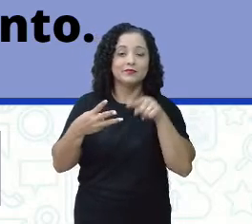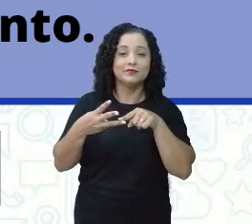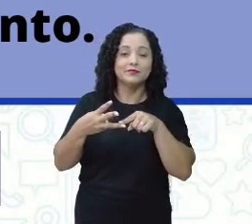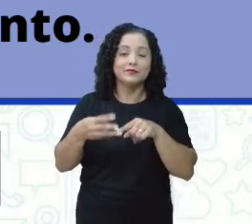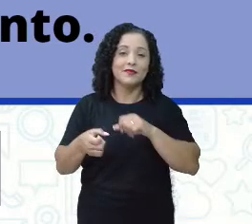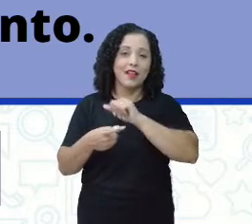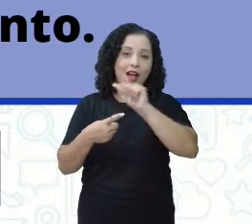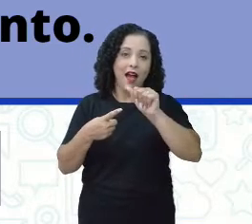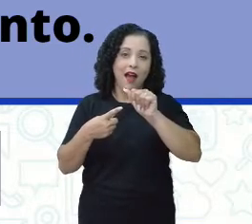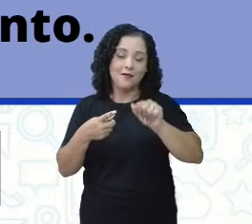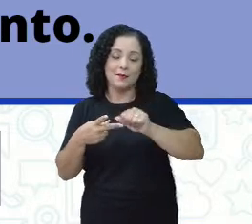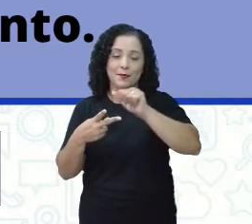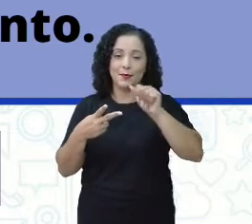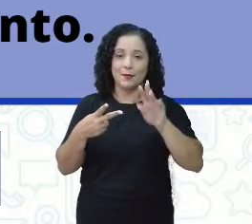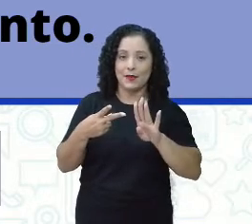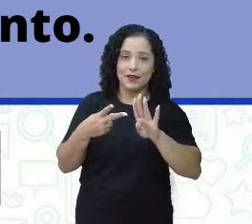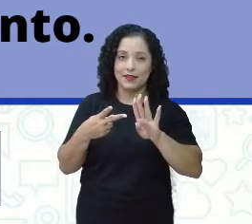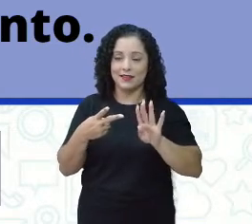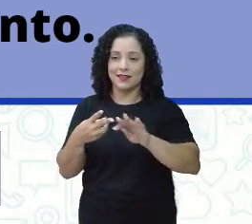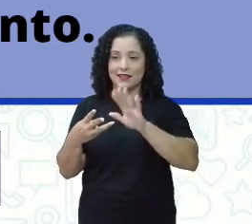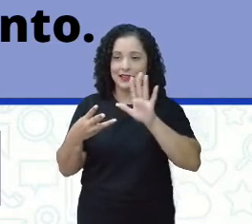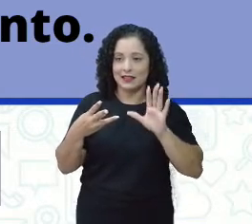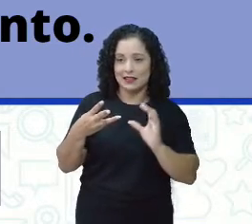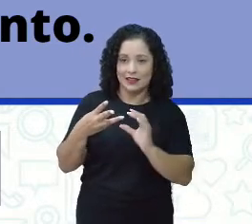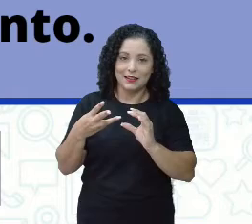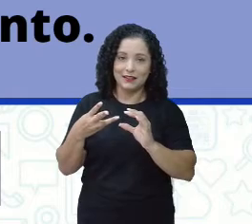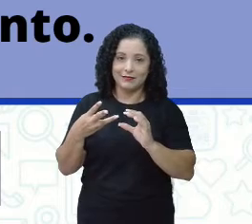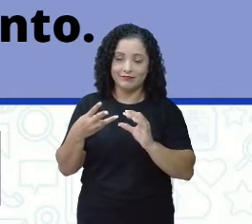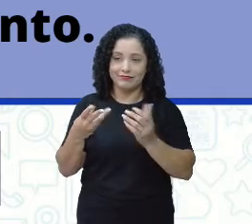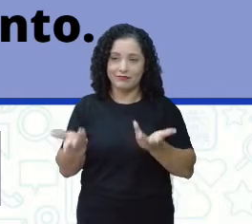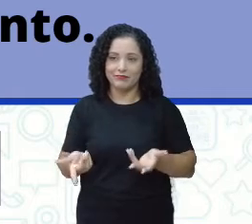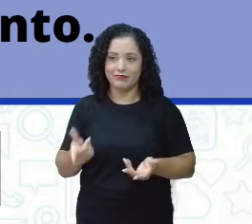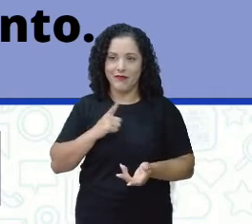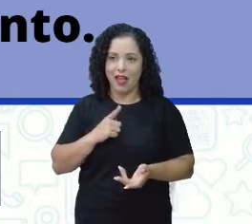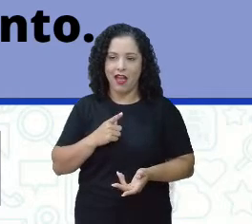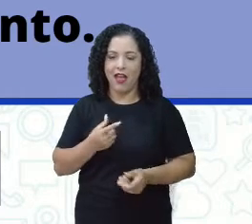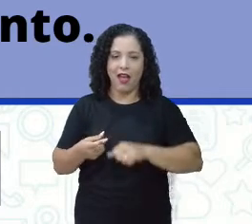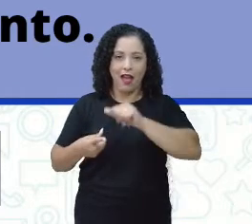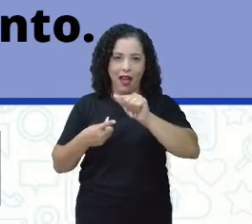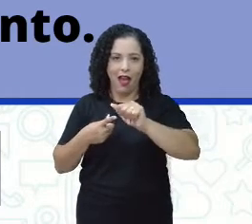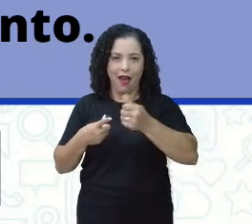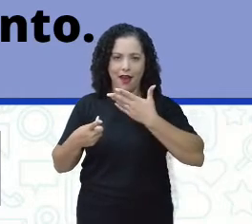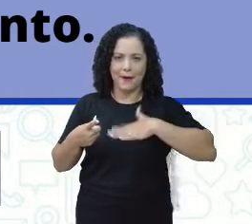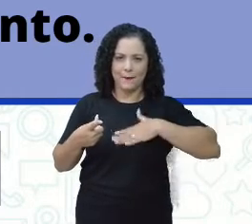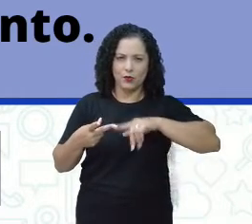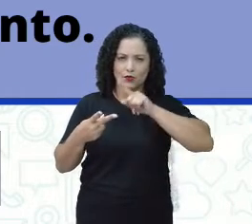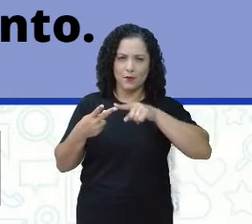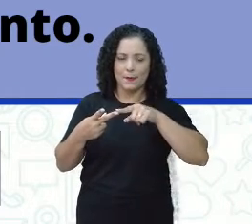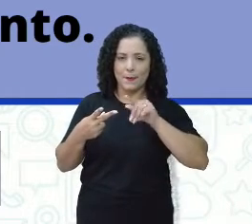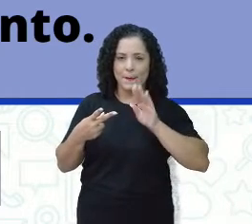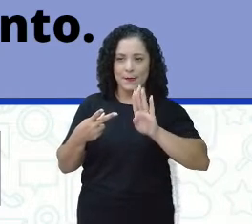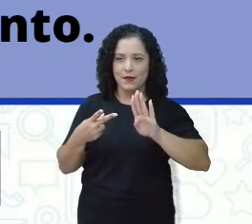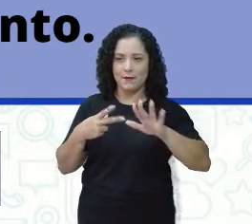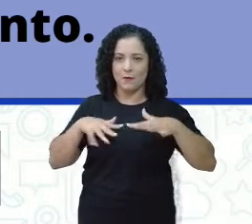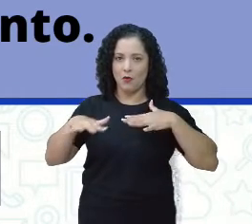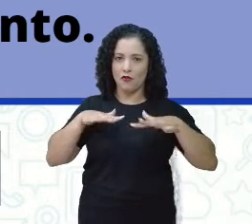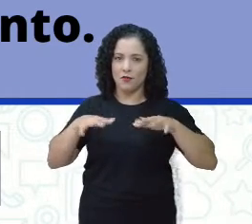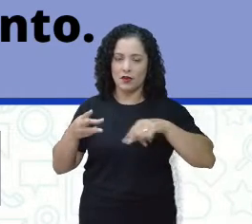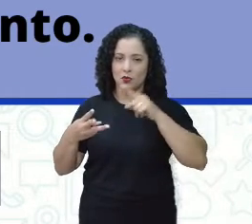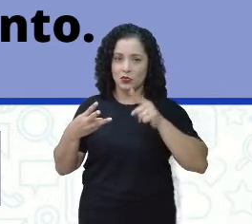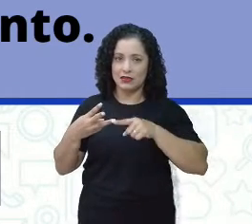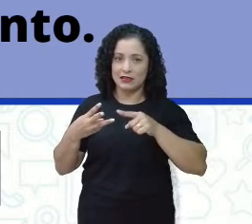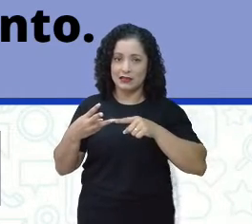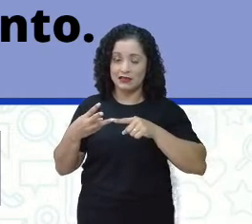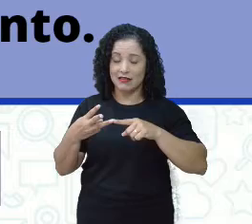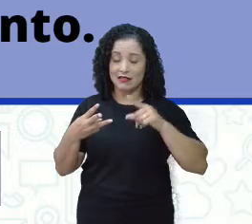A letra A, repouso. A letra B, movimento. E a letra C, repouso e movimento. Está dizendo